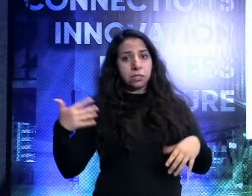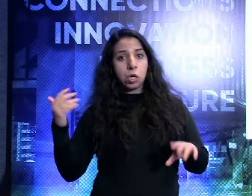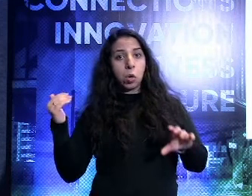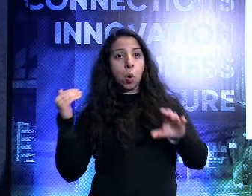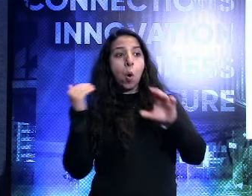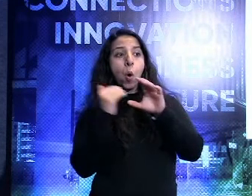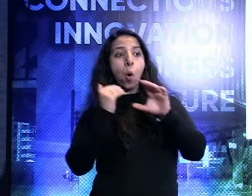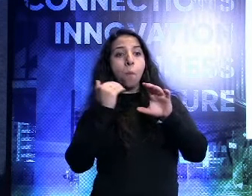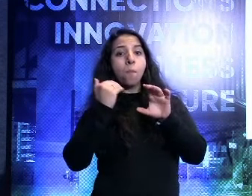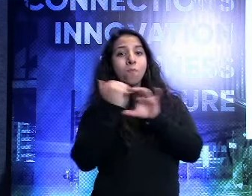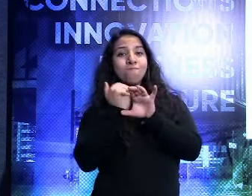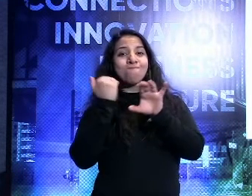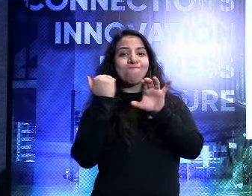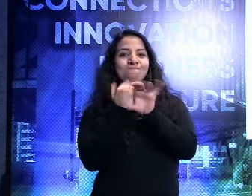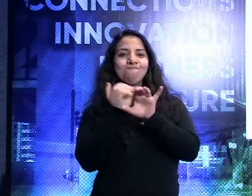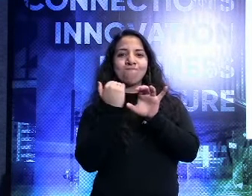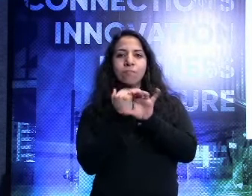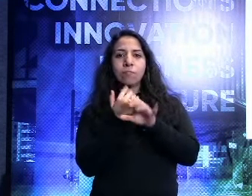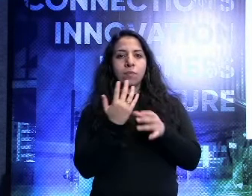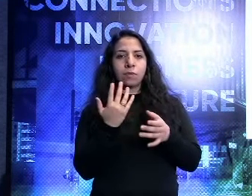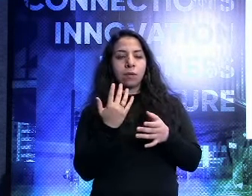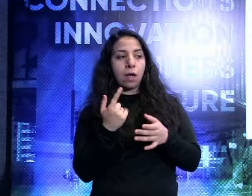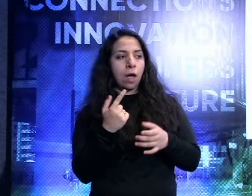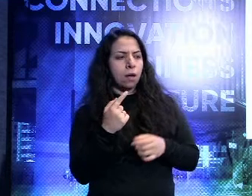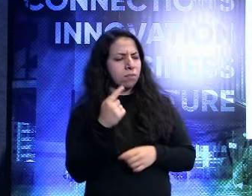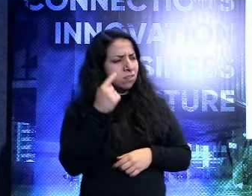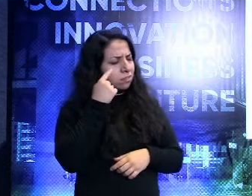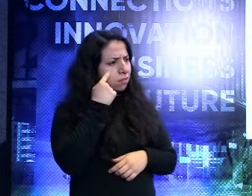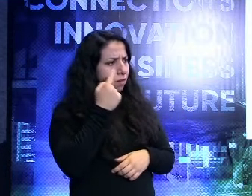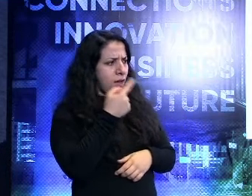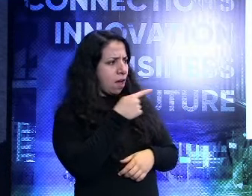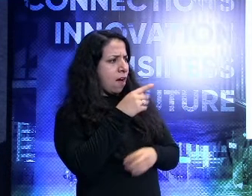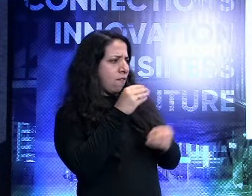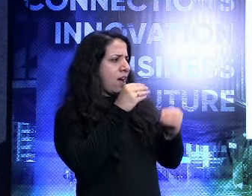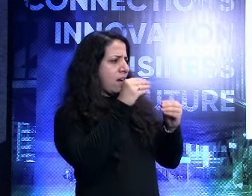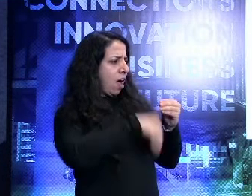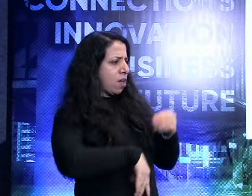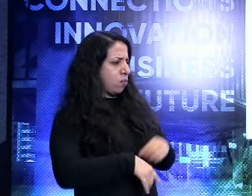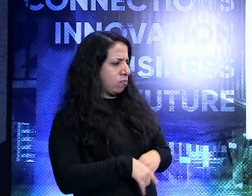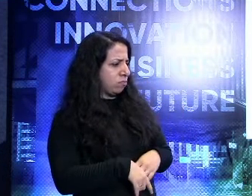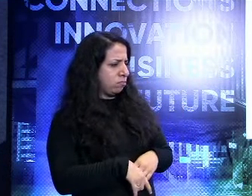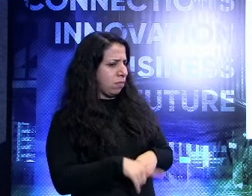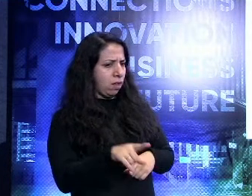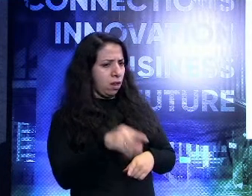nós, todos acham que o outro amiguinho caiu. O que ele faz? Vou virar master.